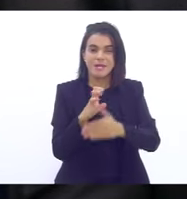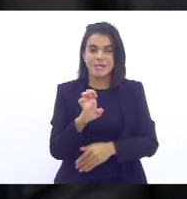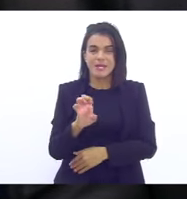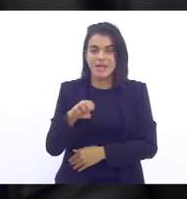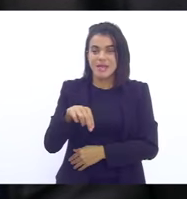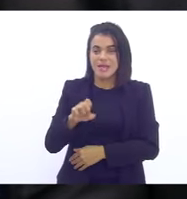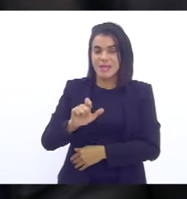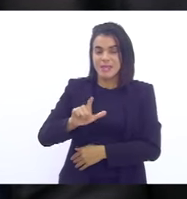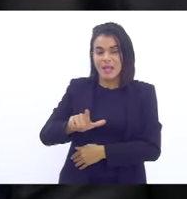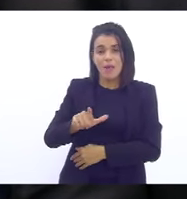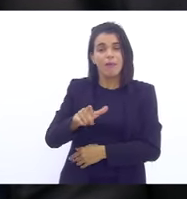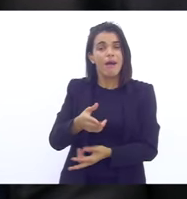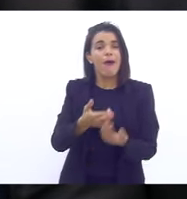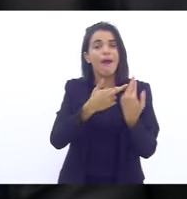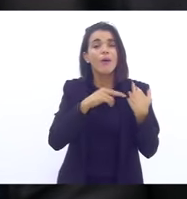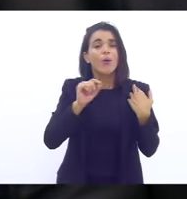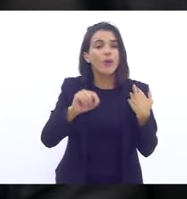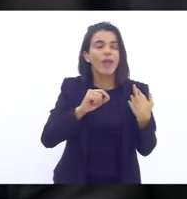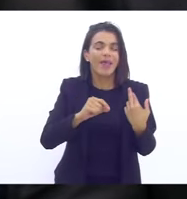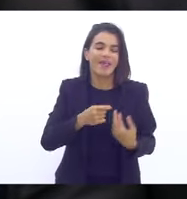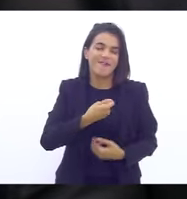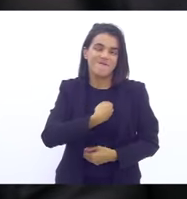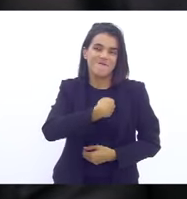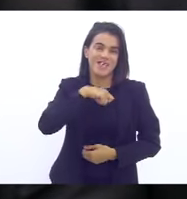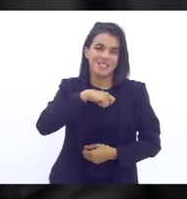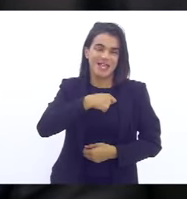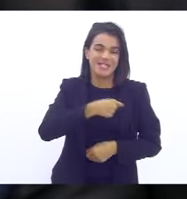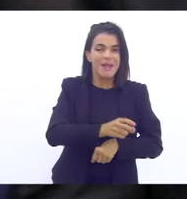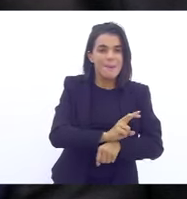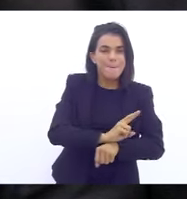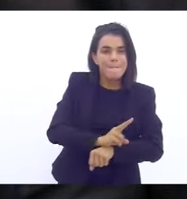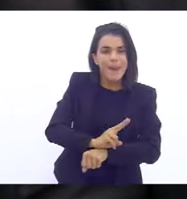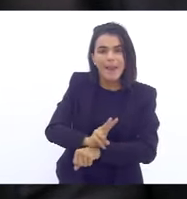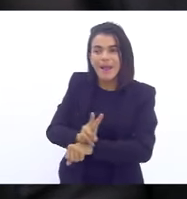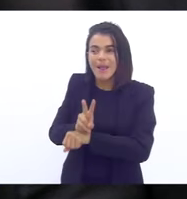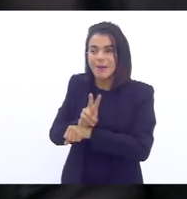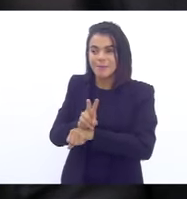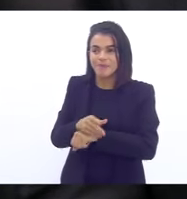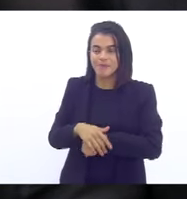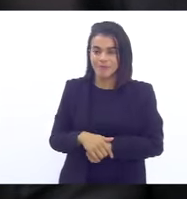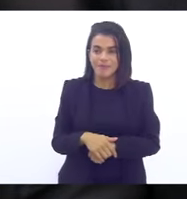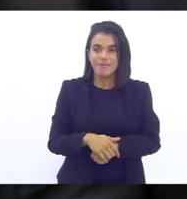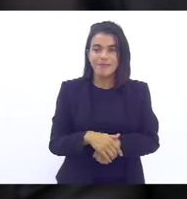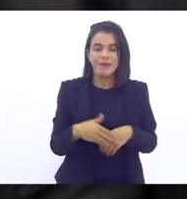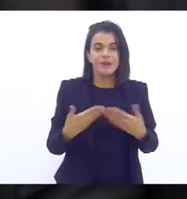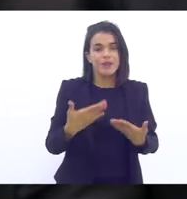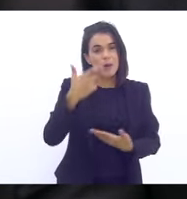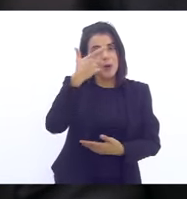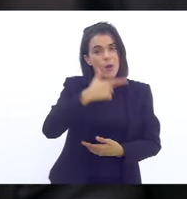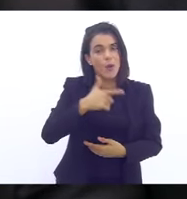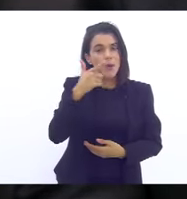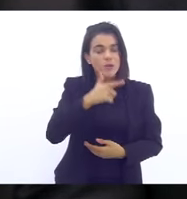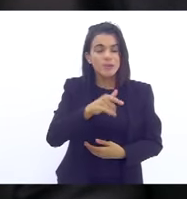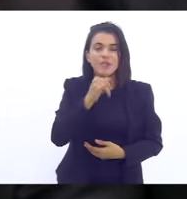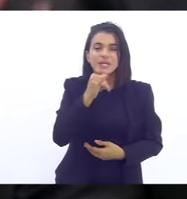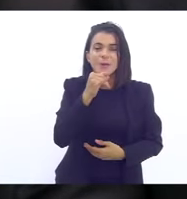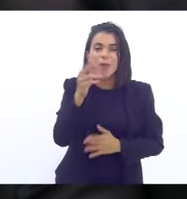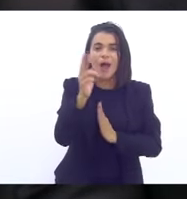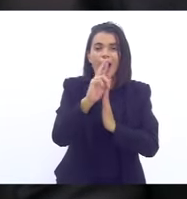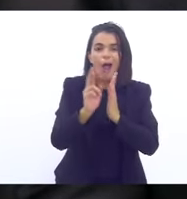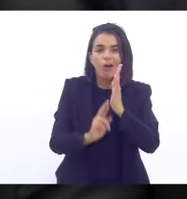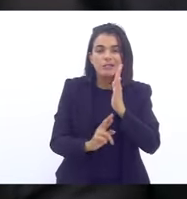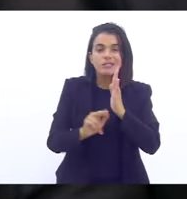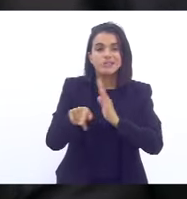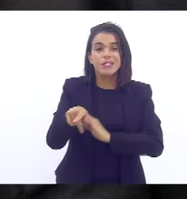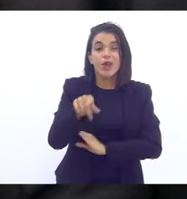fiscalizações das concessionárias. Entendeu? Então, eu tive acesso aqui, a Rocinha, por exemplo, ficou